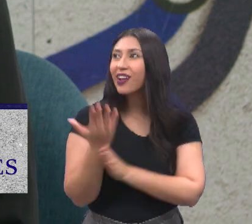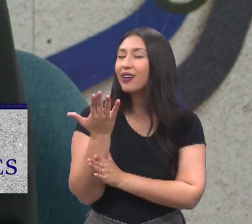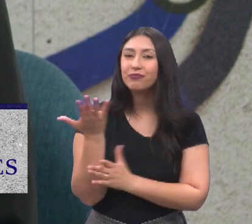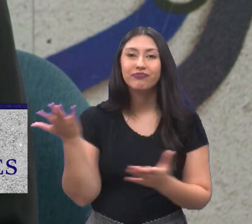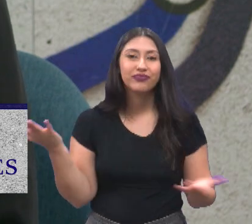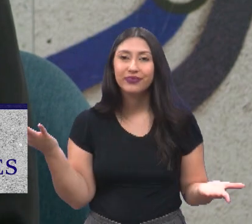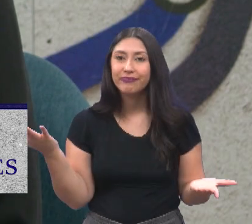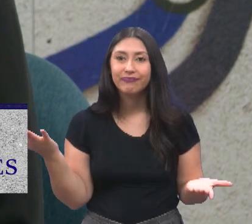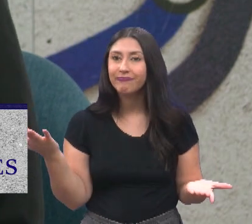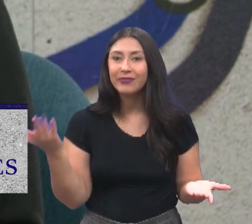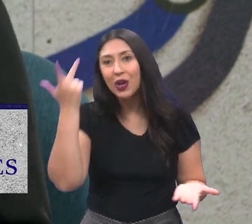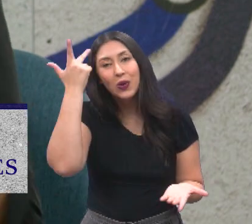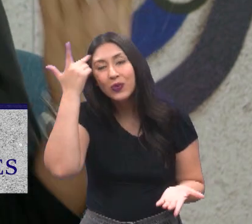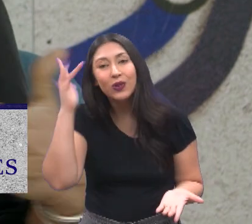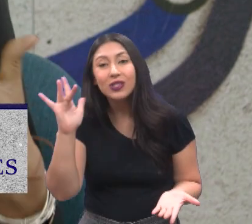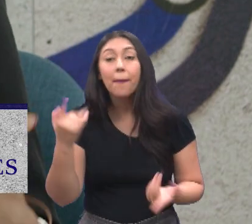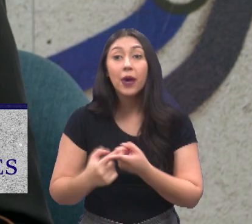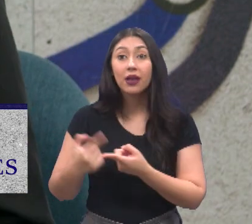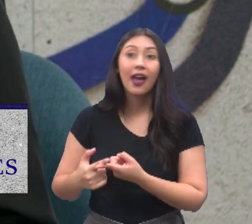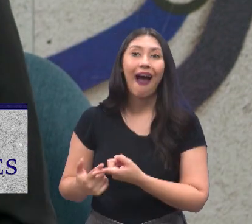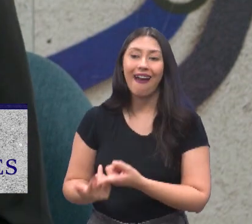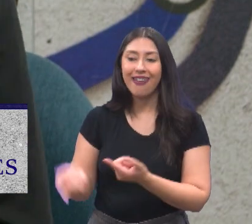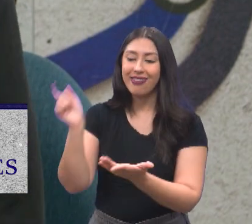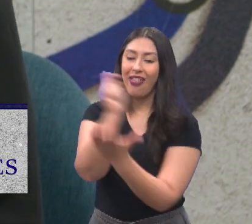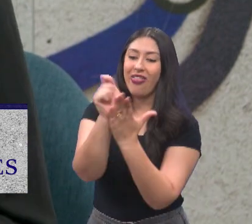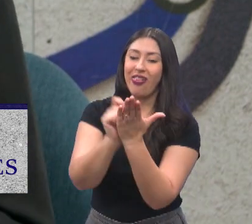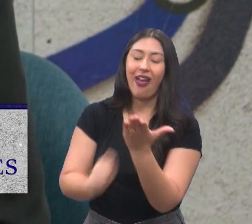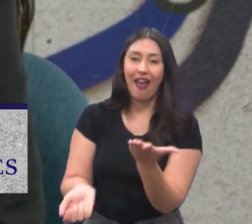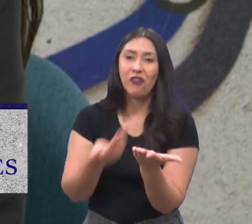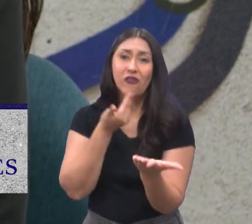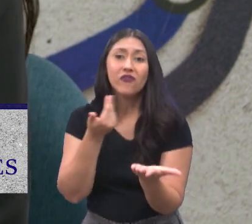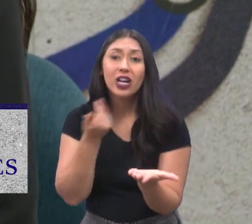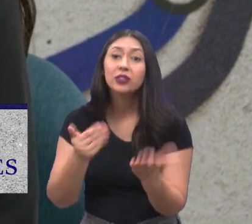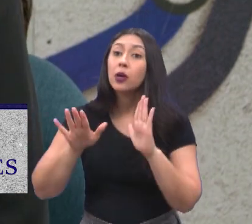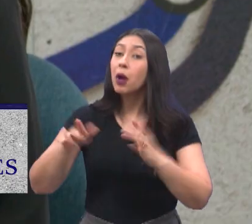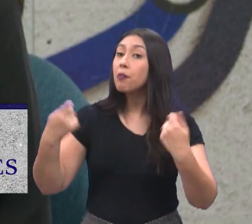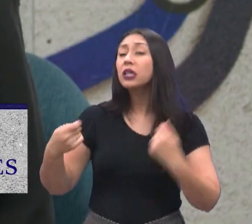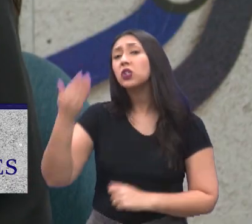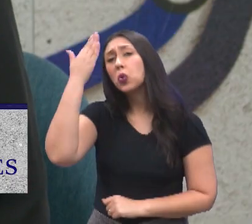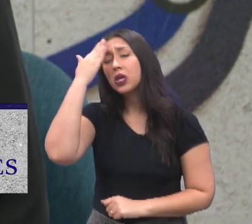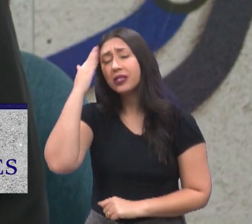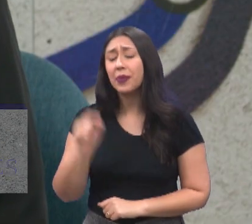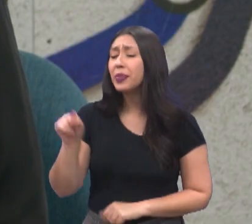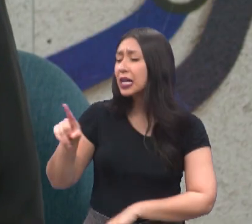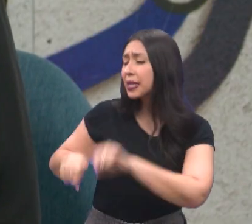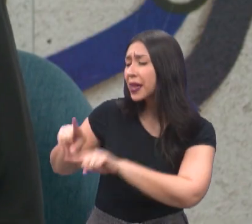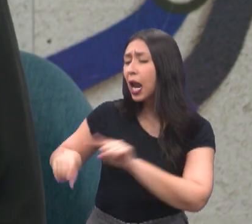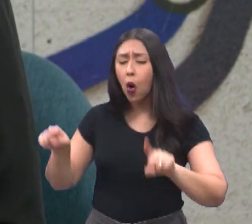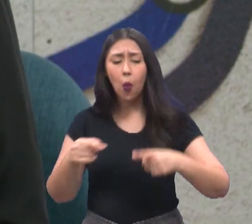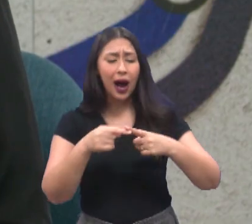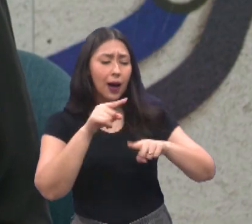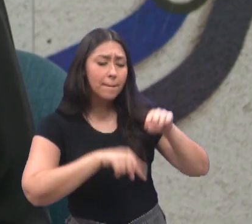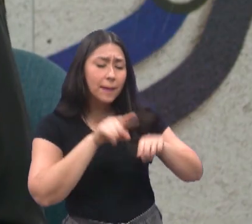tudo, né? Exato. Então, quando Sim. você tem esse conhecimento, você consegue criar com mais facilidade, né? E